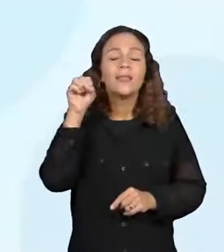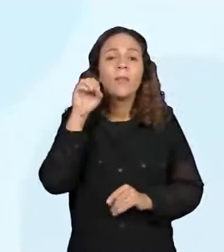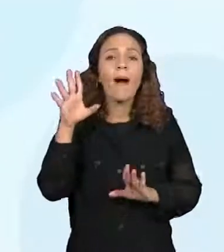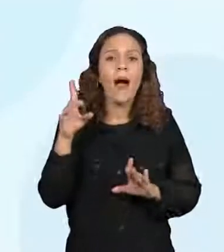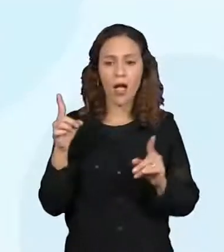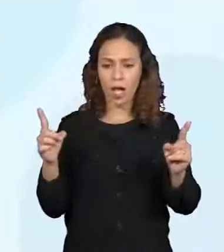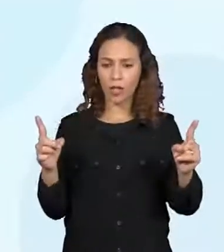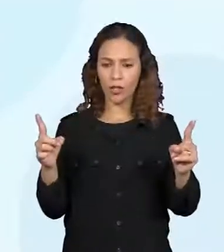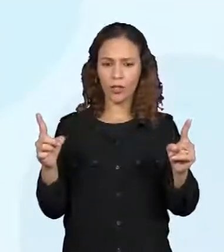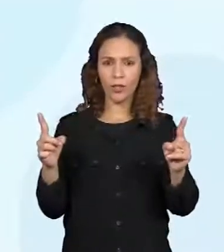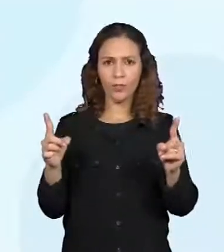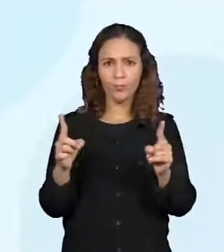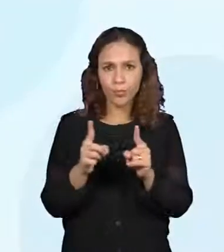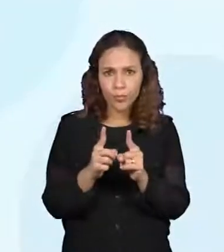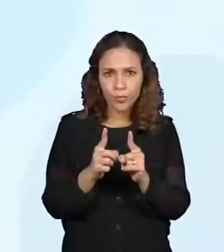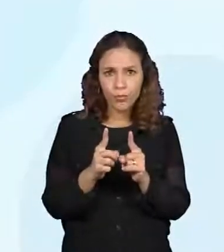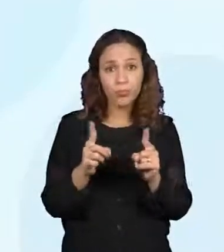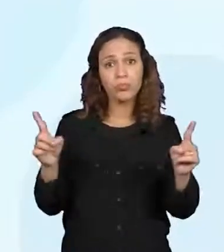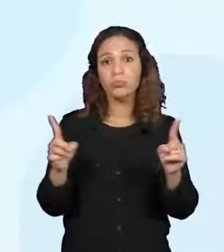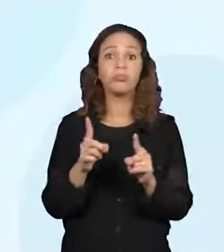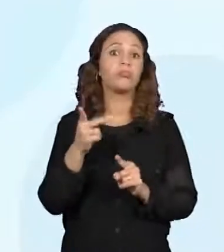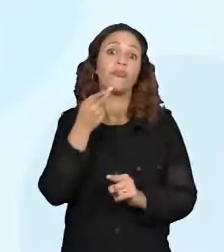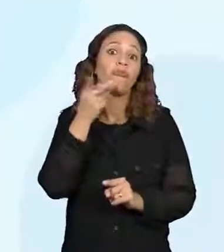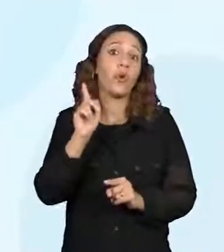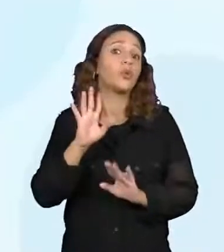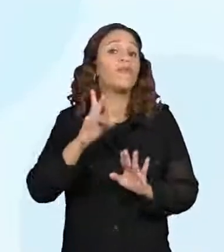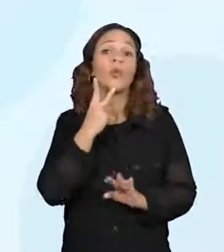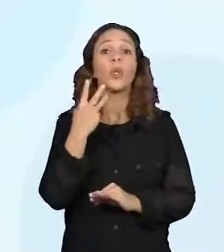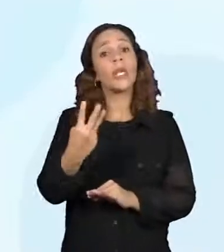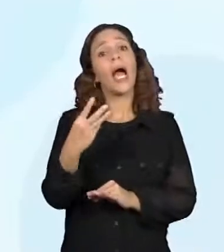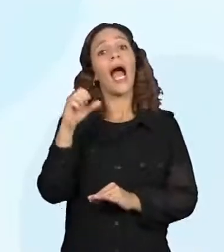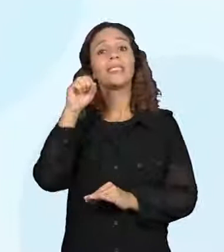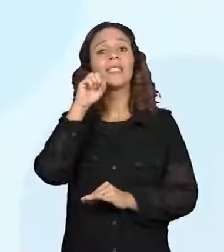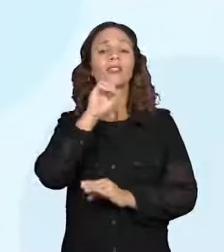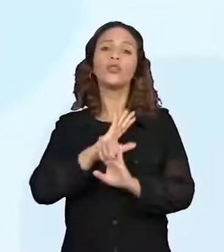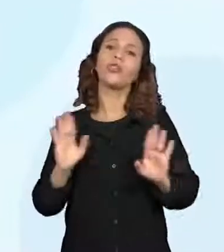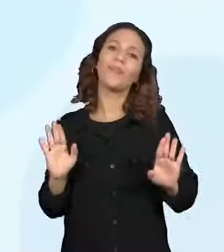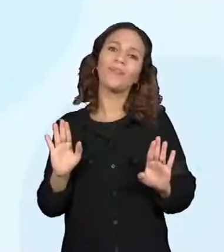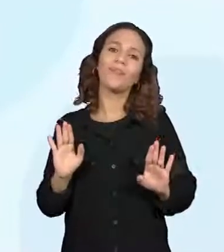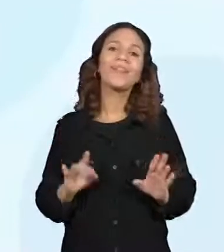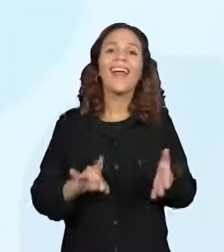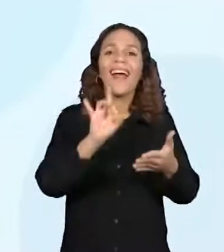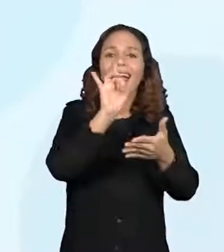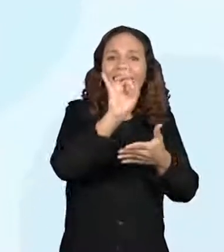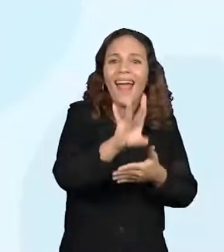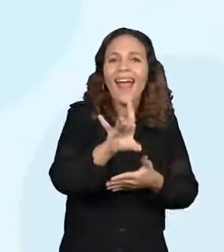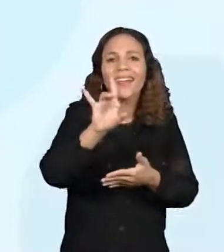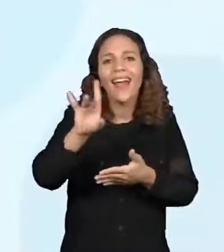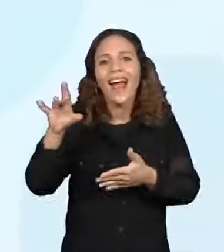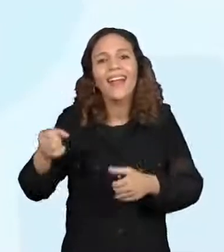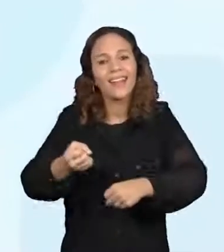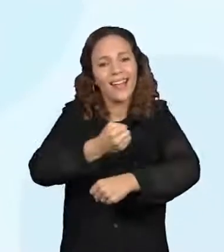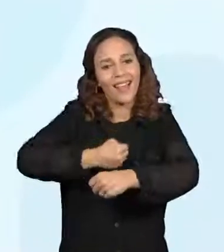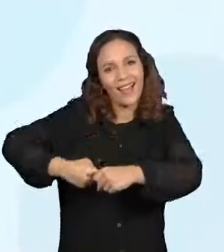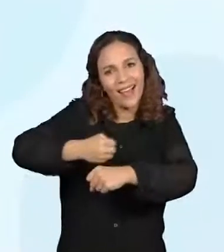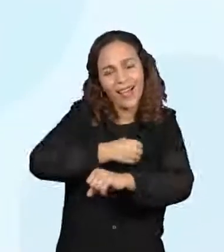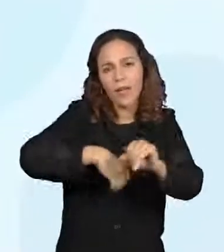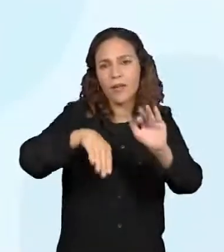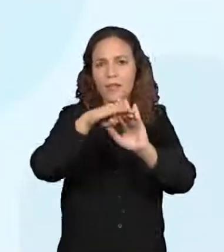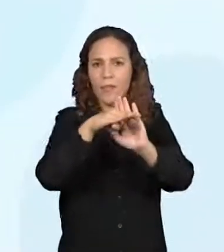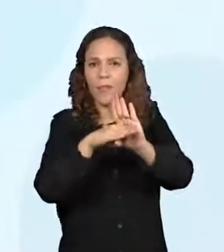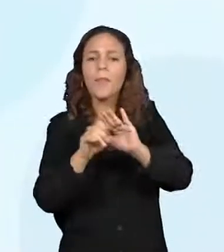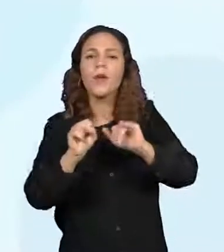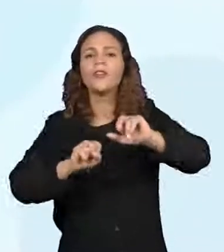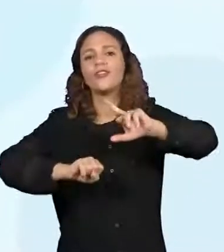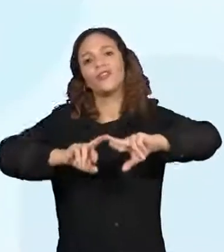3 cenouras descascadas. Então, aí vai da descrição de cada receita, mas também os ingredientes podem vir